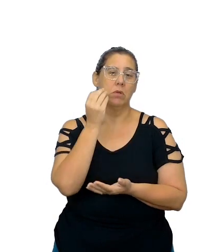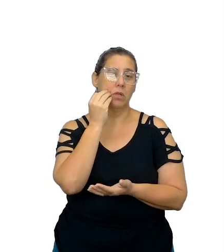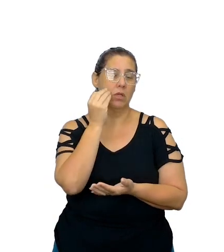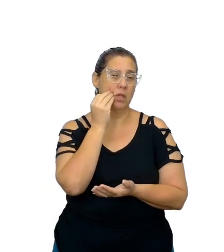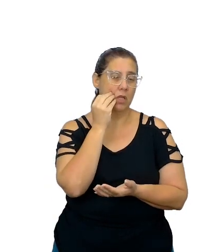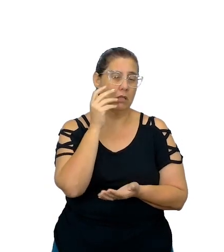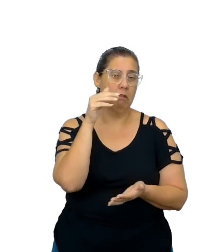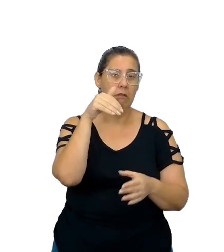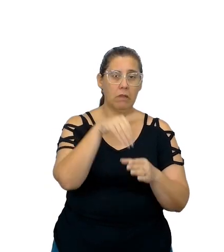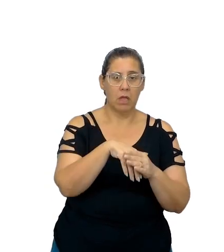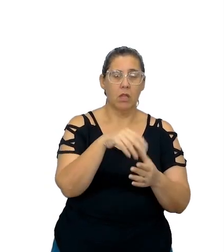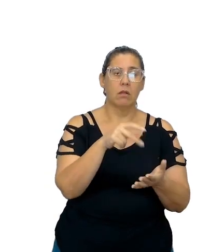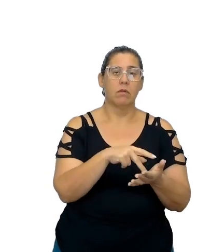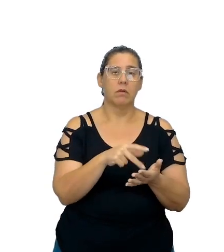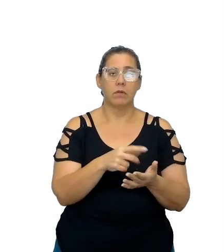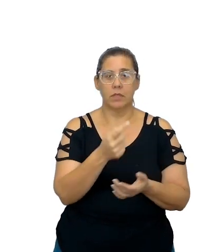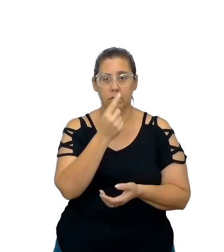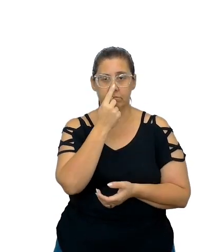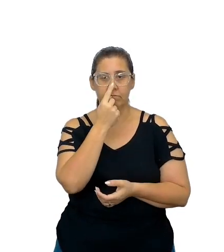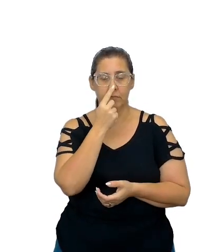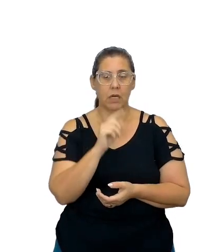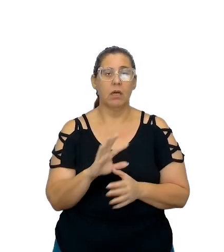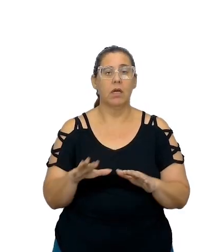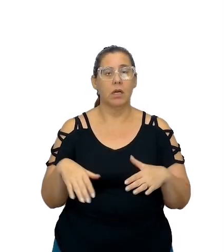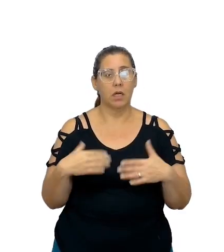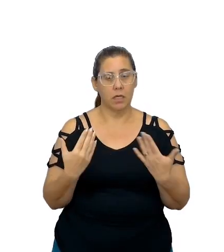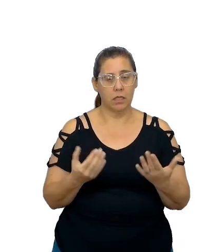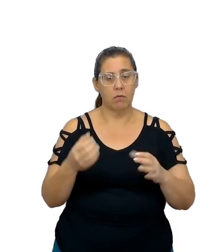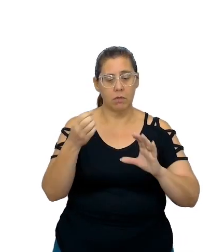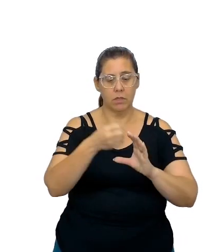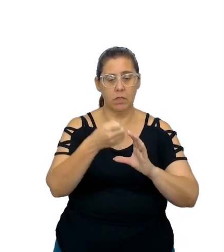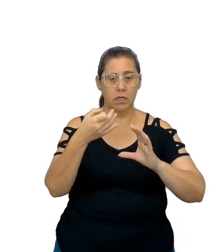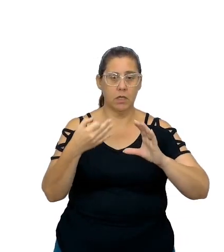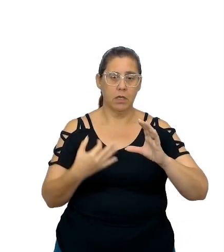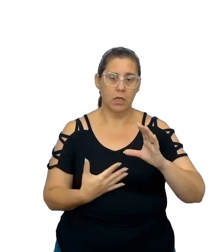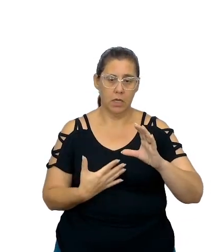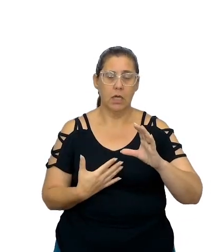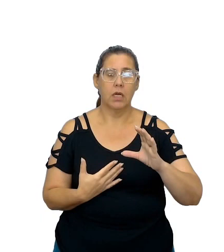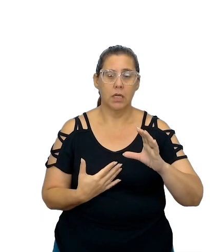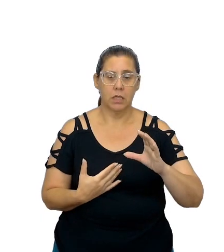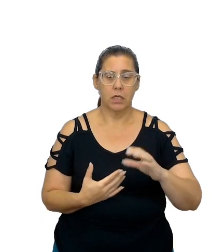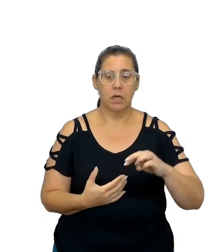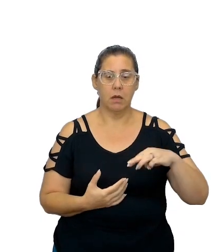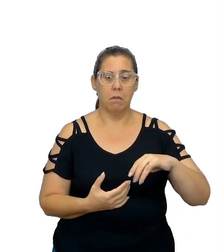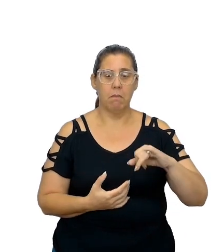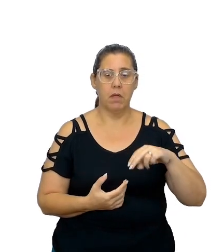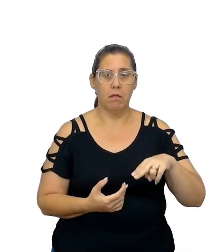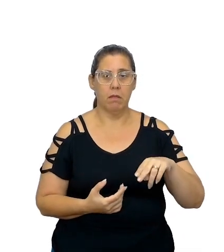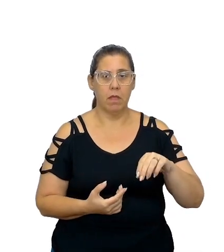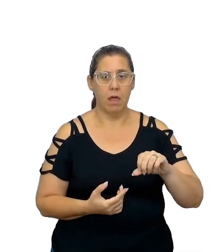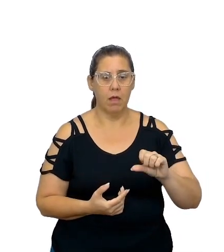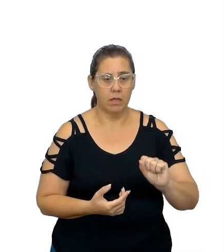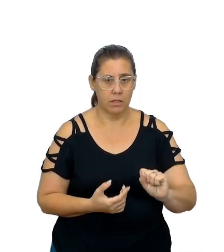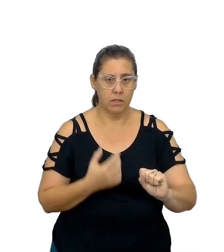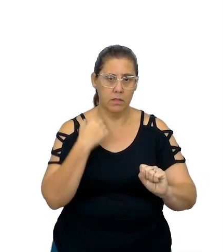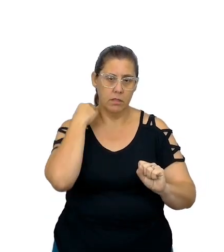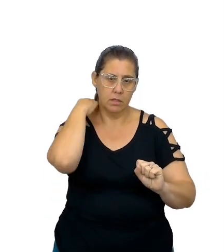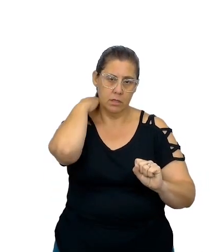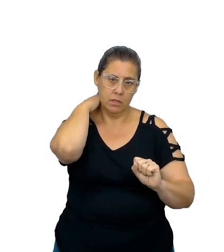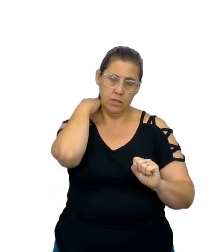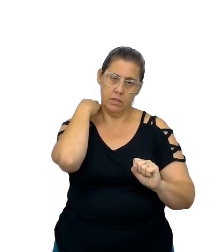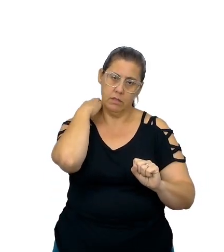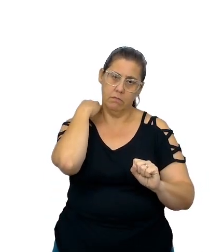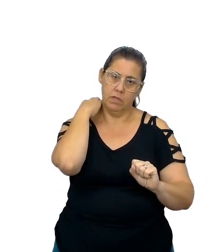realidade para ele fazer essa aproximação. Então, essa característica da mímesis, né, da mimesis, da aproximação, né, da